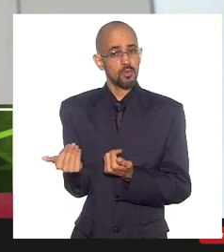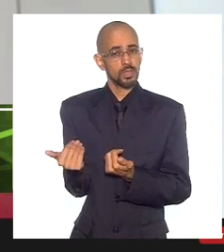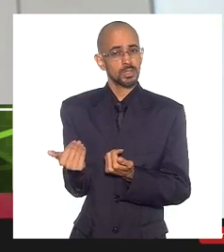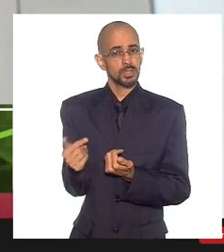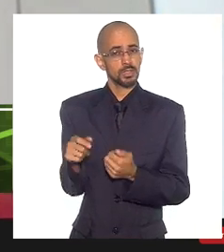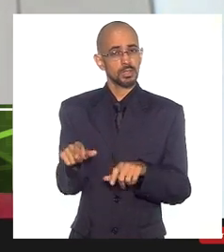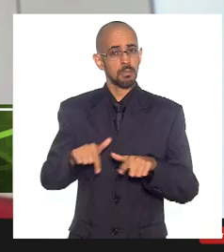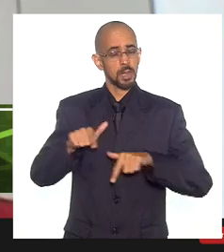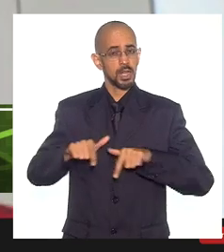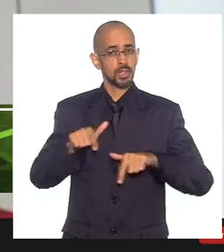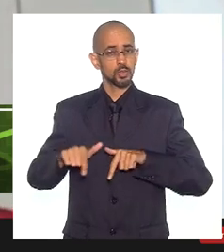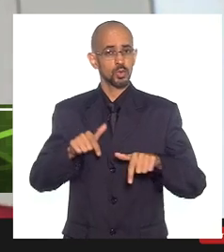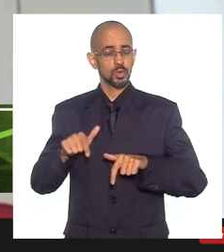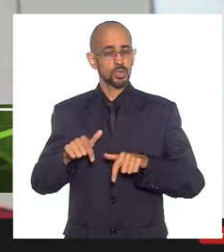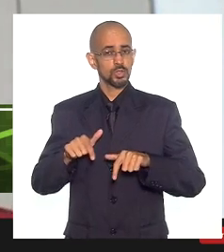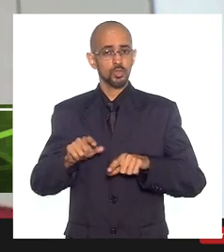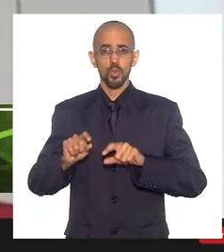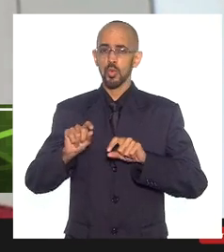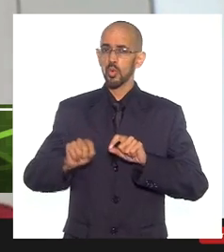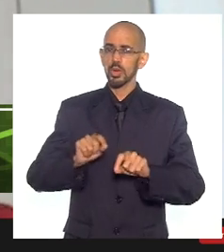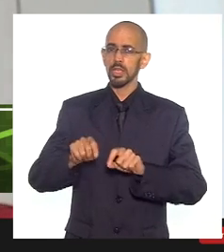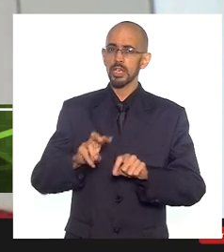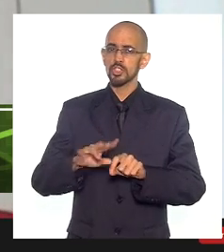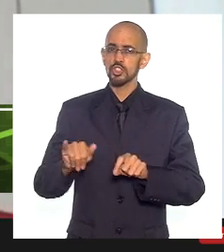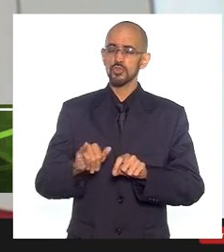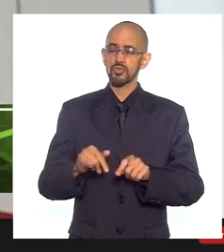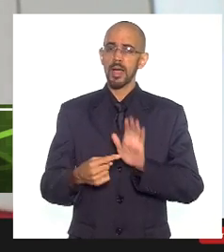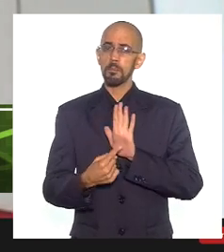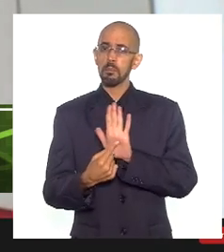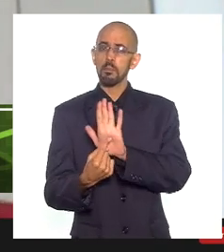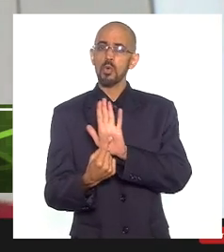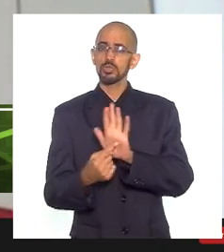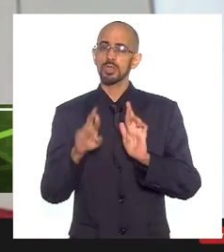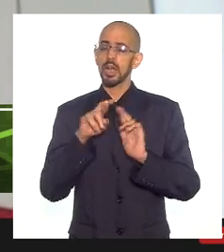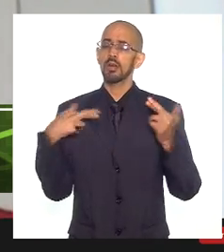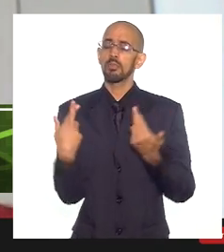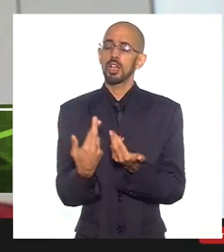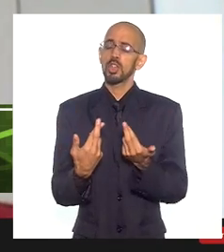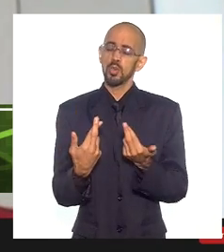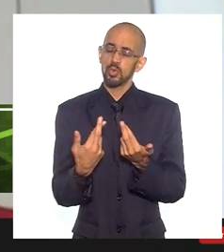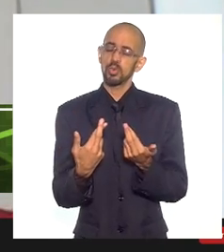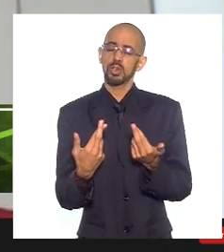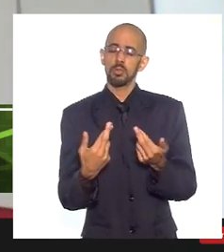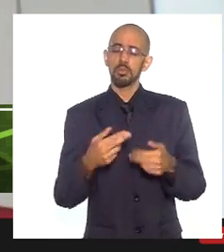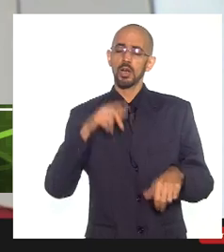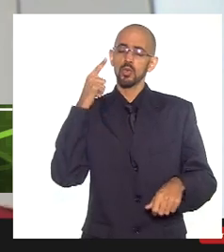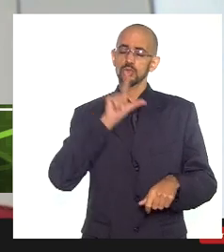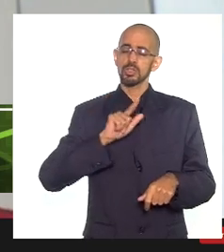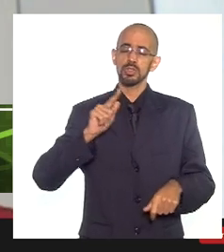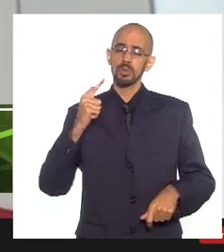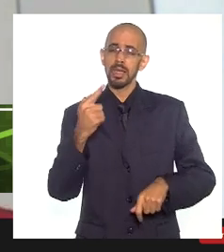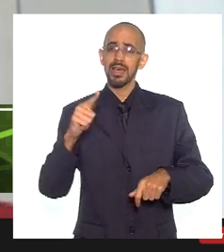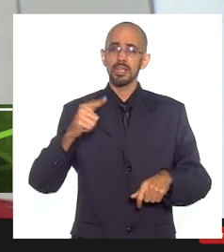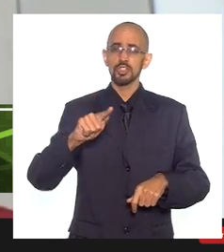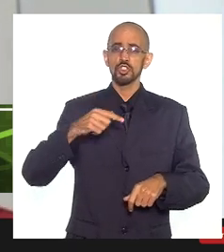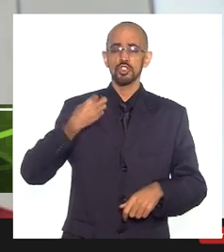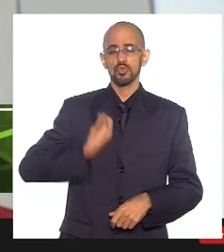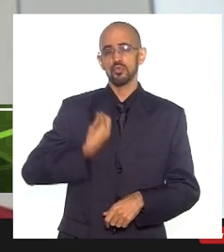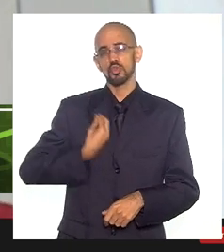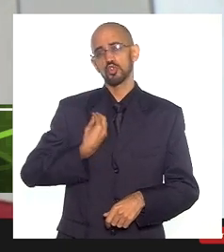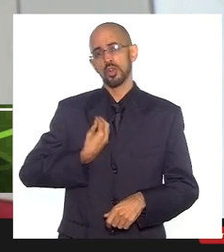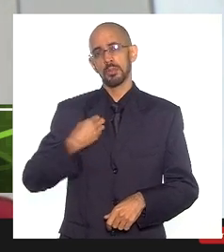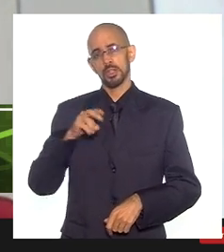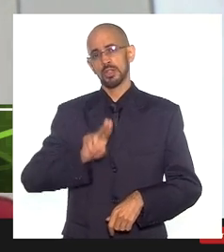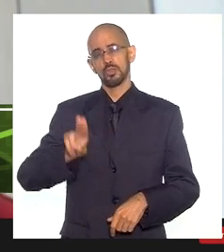jovens trabalhadores. O que a gente coloca na mesa como parte de uma agenda para garantir o funcionamento da universidade, para compensar essas